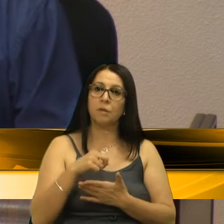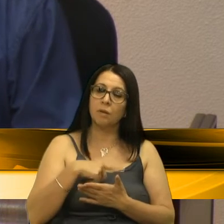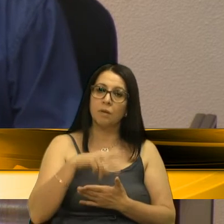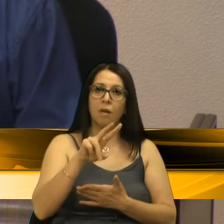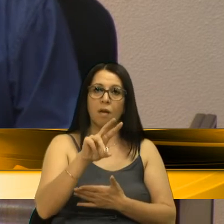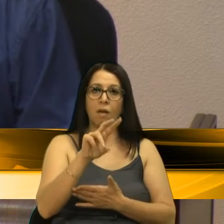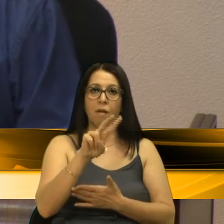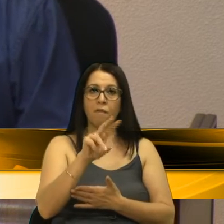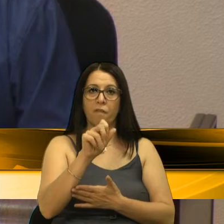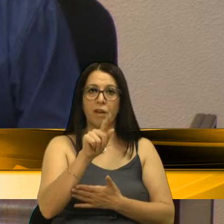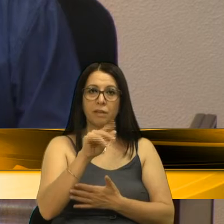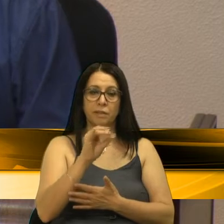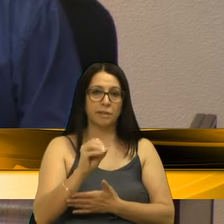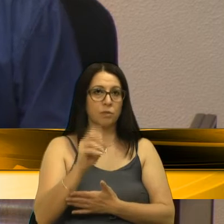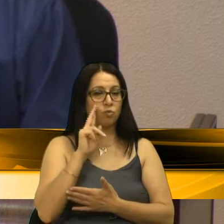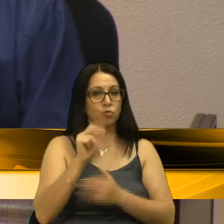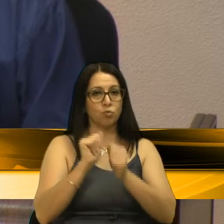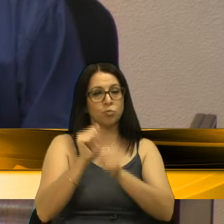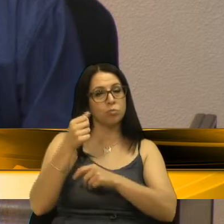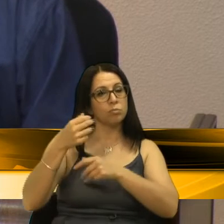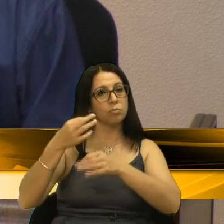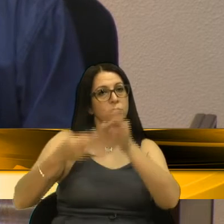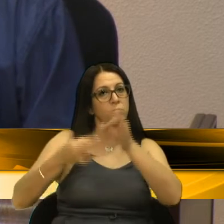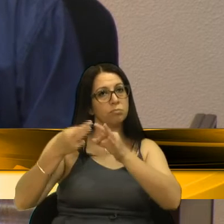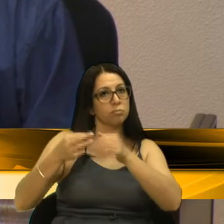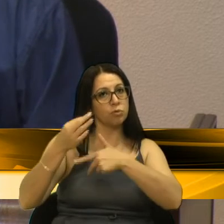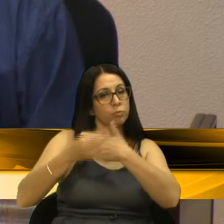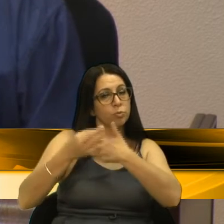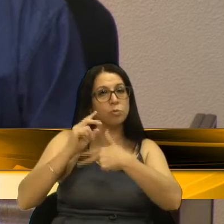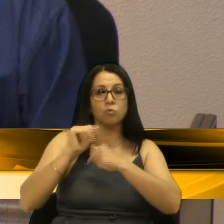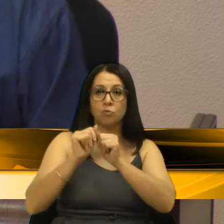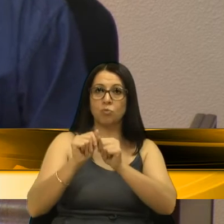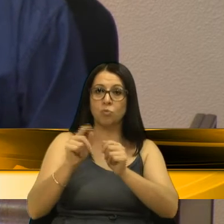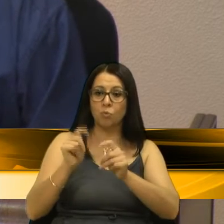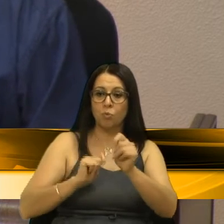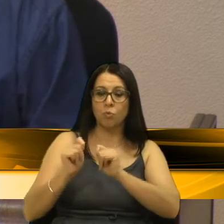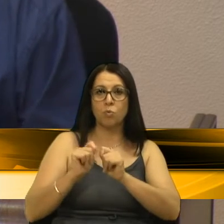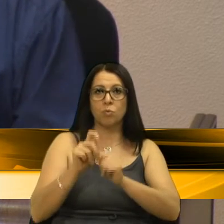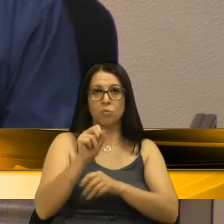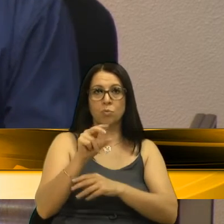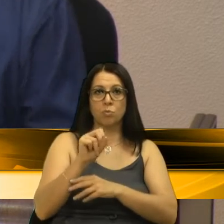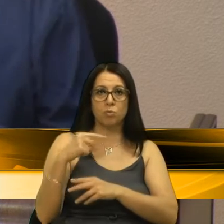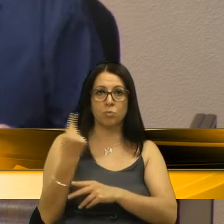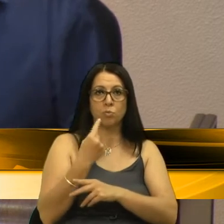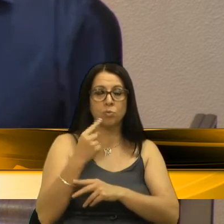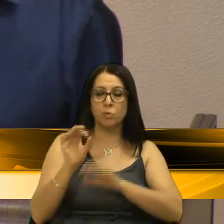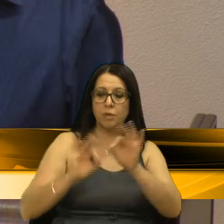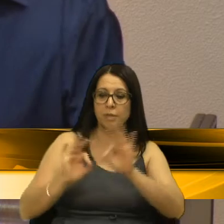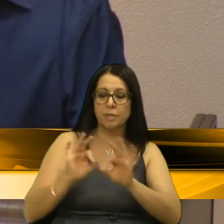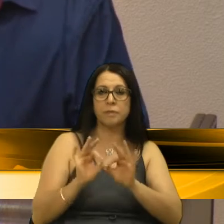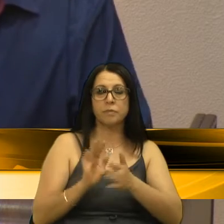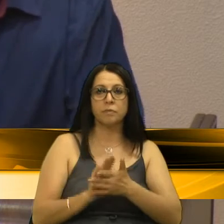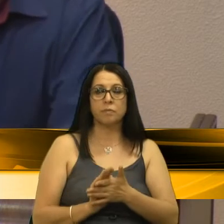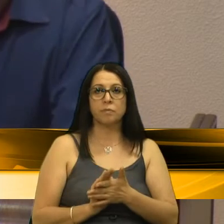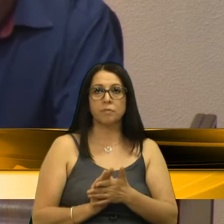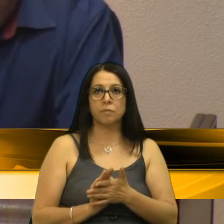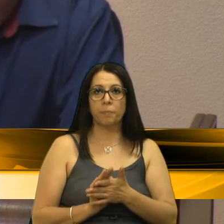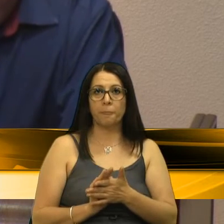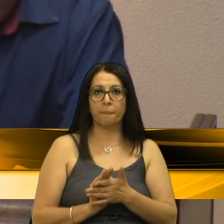ao Poder Judiciário. 8. Fortalecer a participação do controle social no SUS, mobilizando e articulando